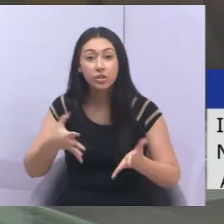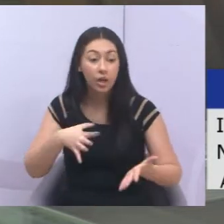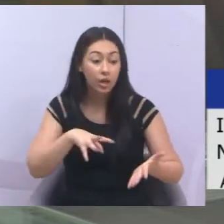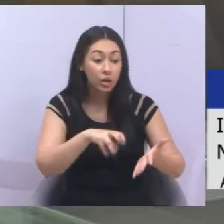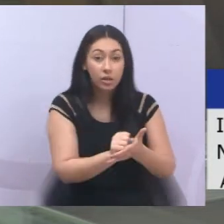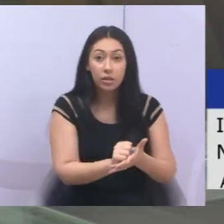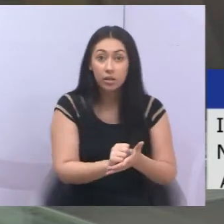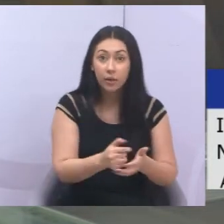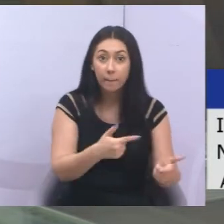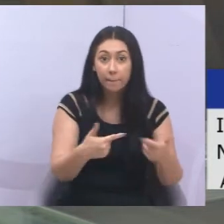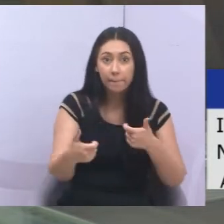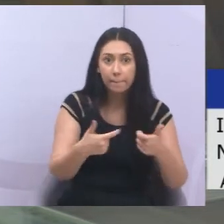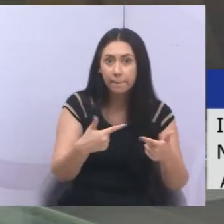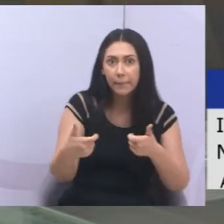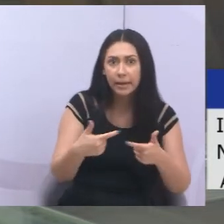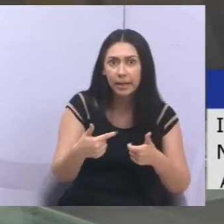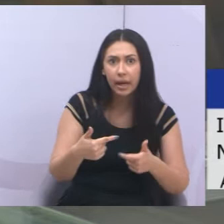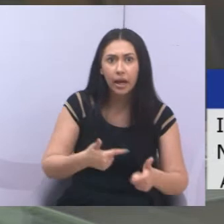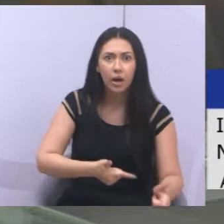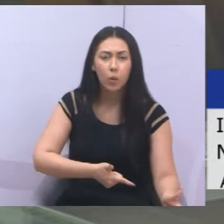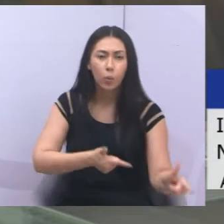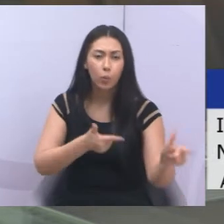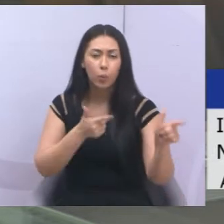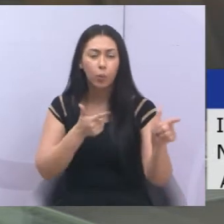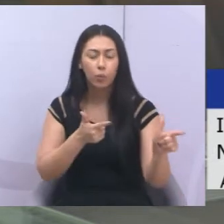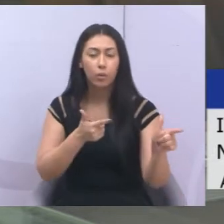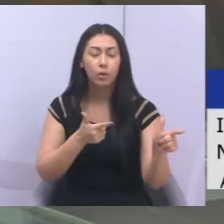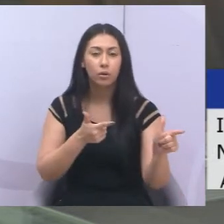batalha, carregando fuzil, carregando